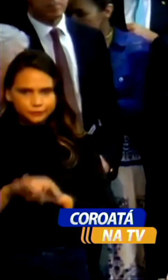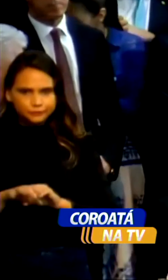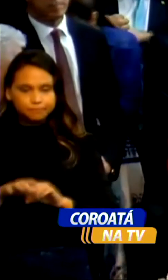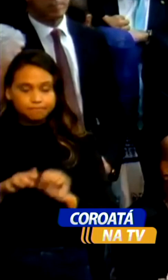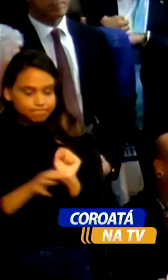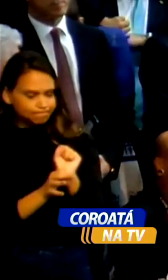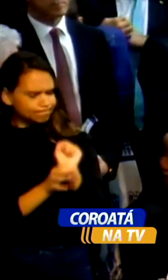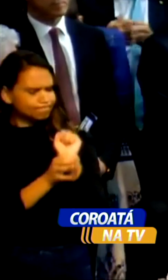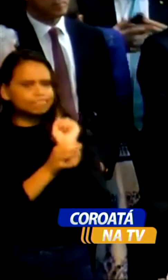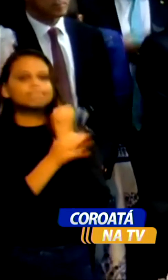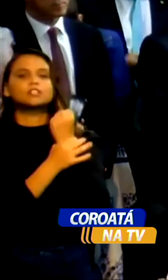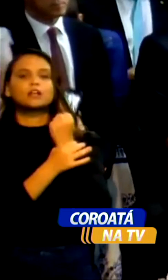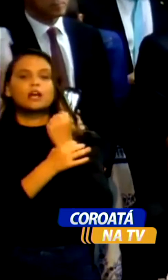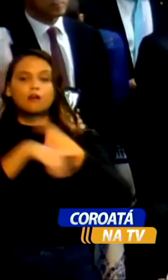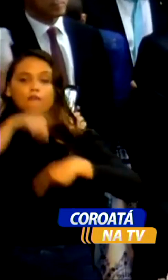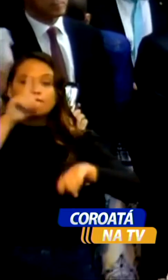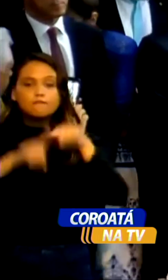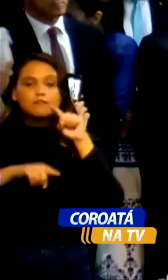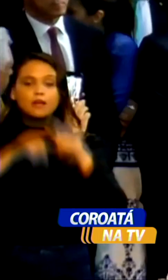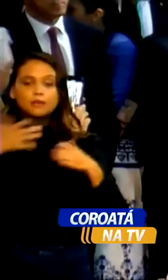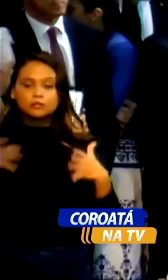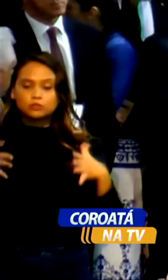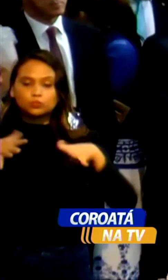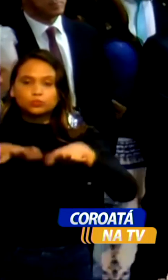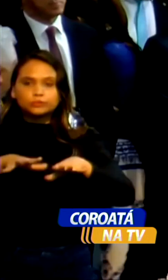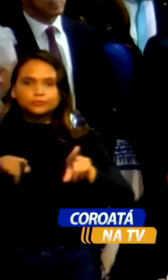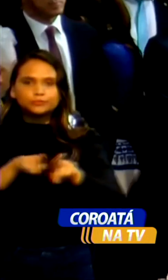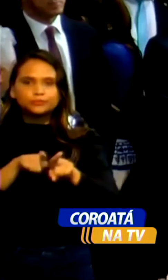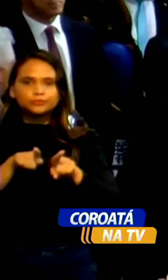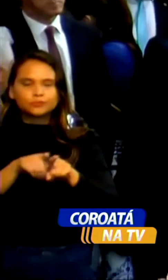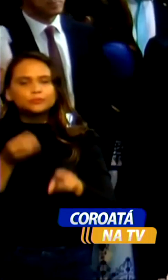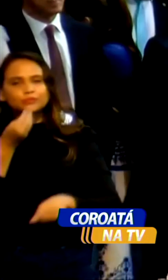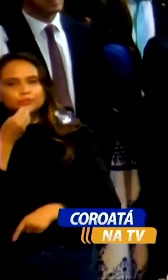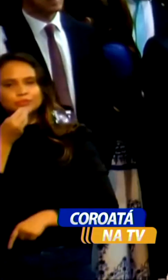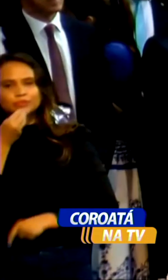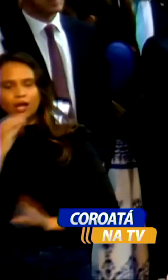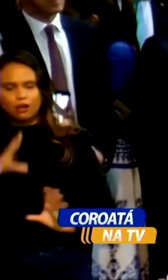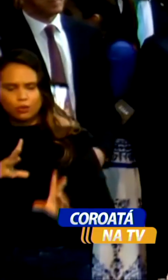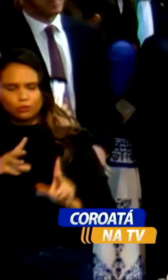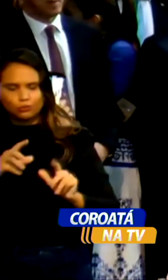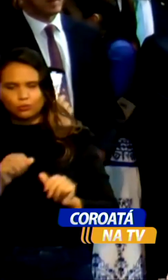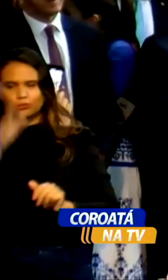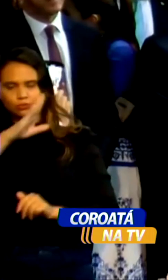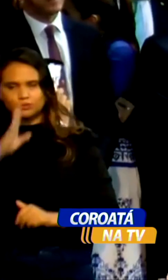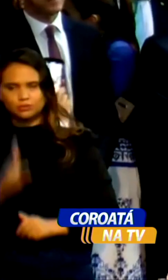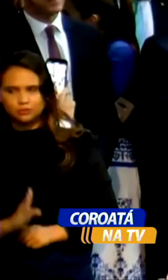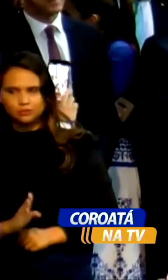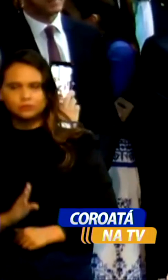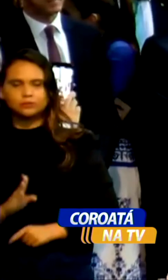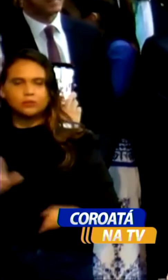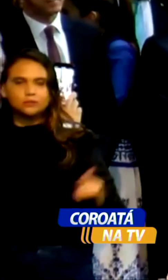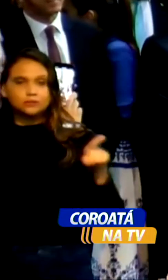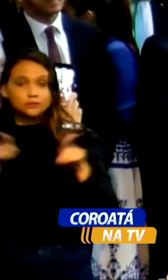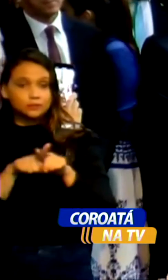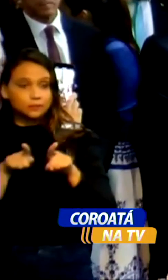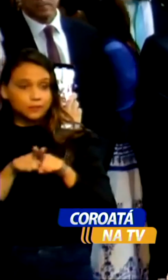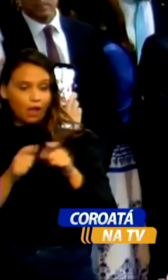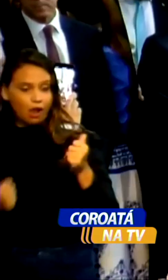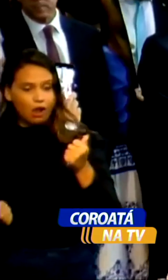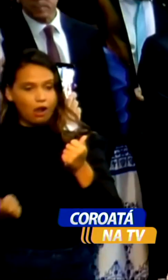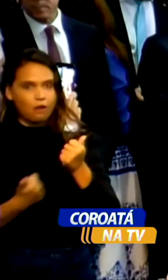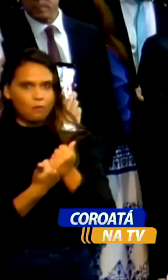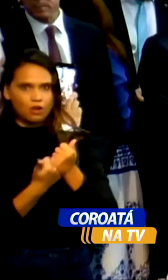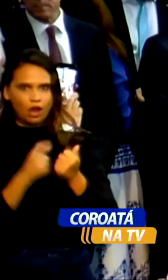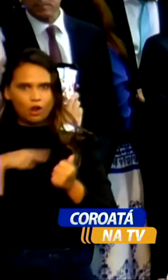é o deputado do exílio é o deputado federal do ex